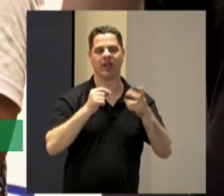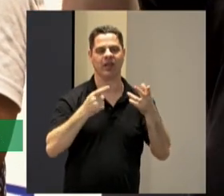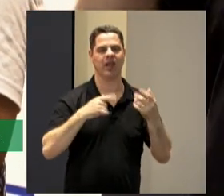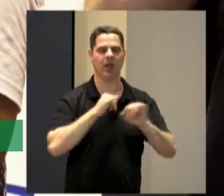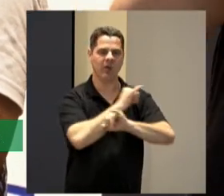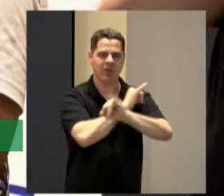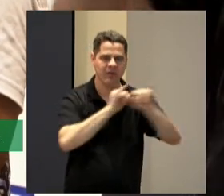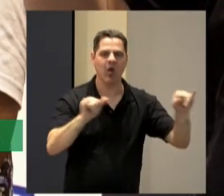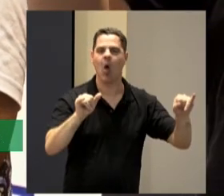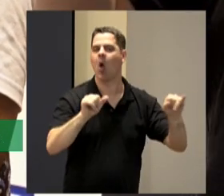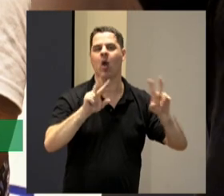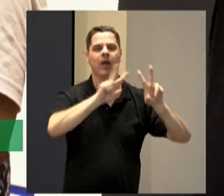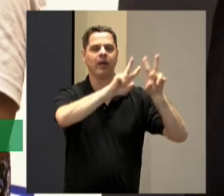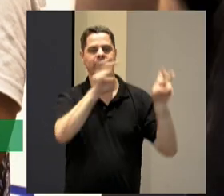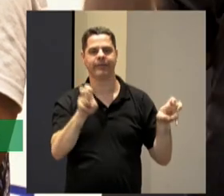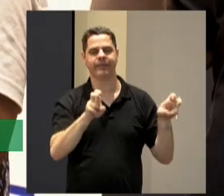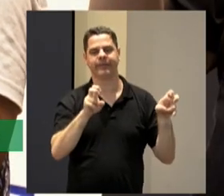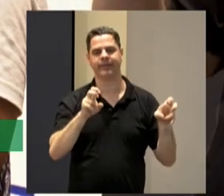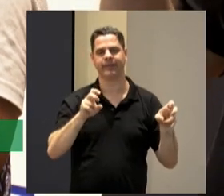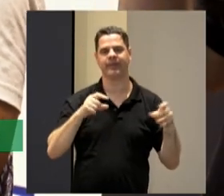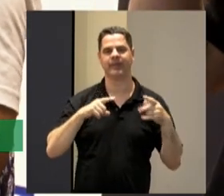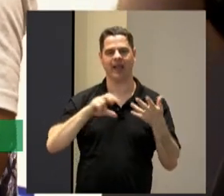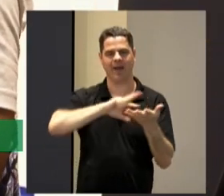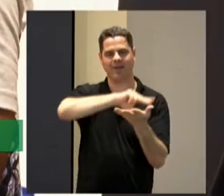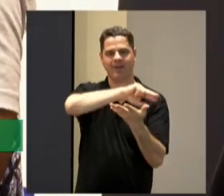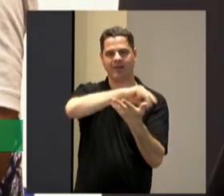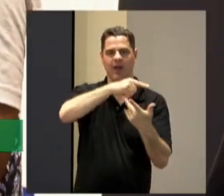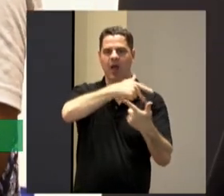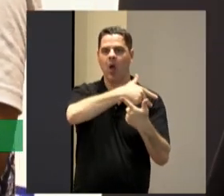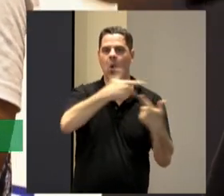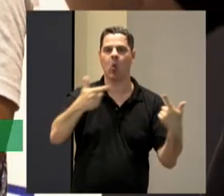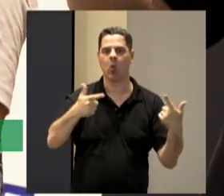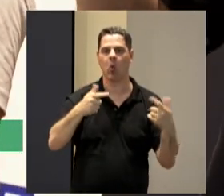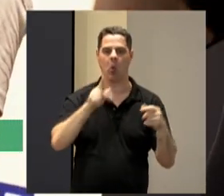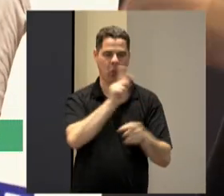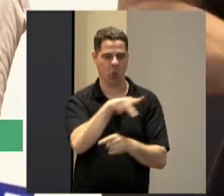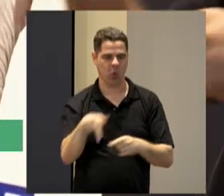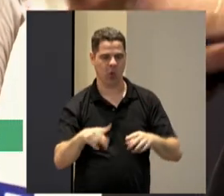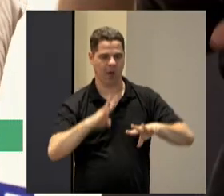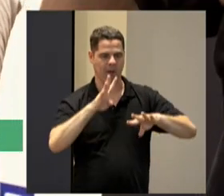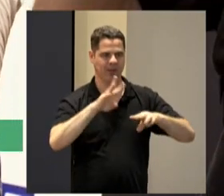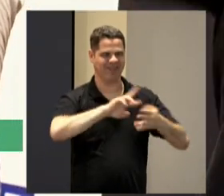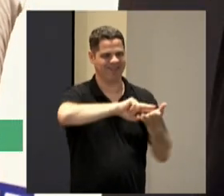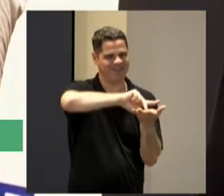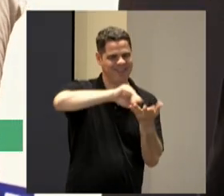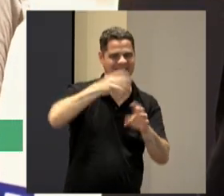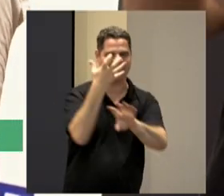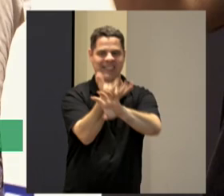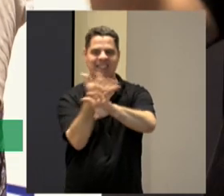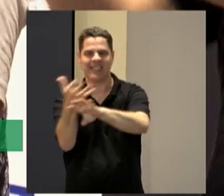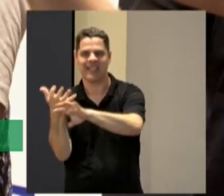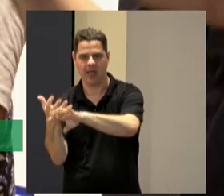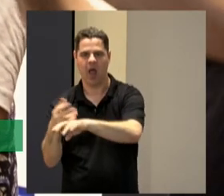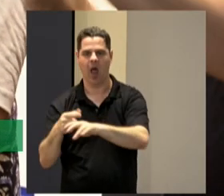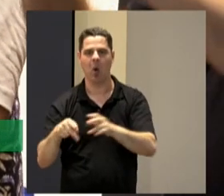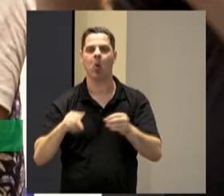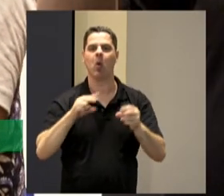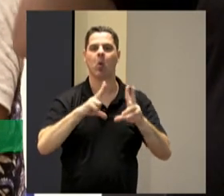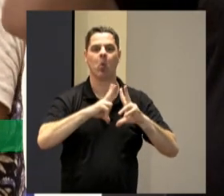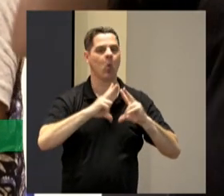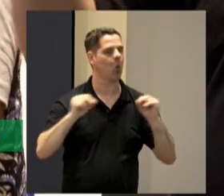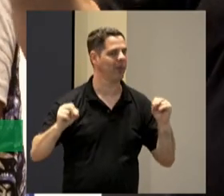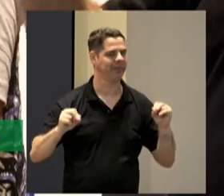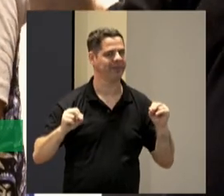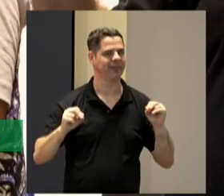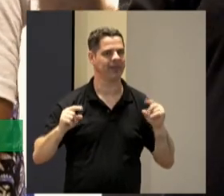e sonoridade a essa polifônica formação dos professores e das professoras da rede municipal.